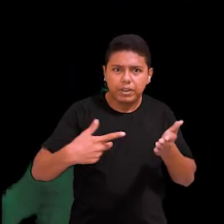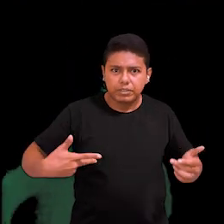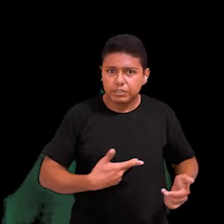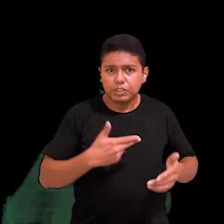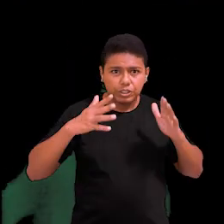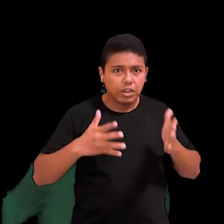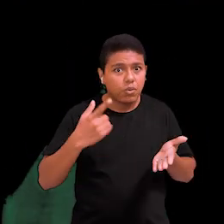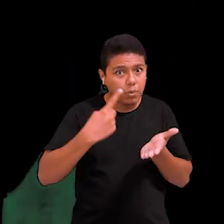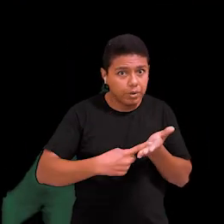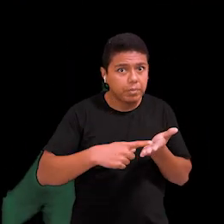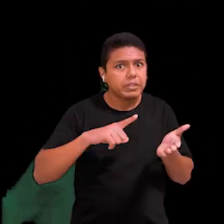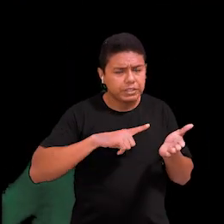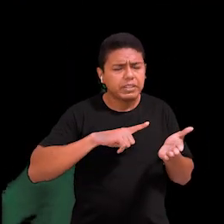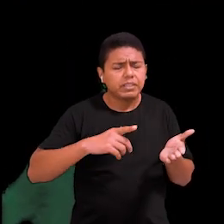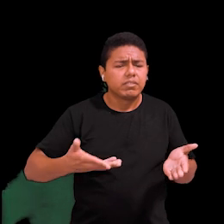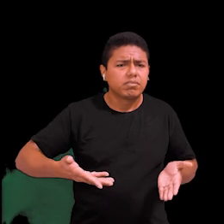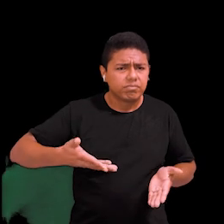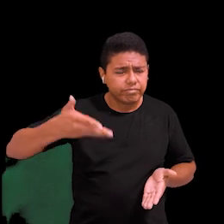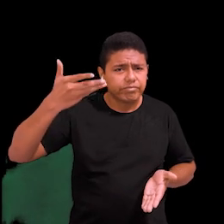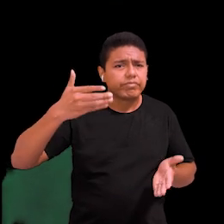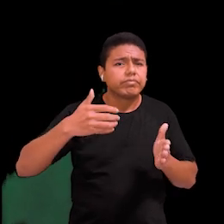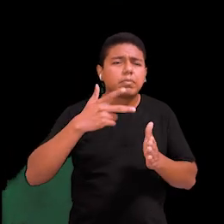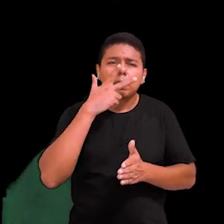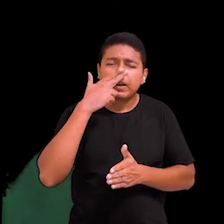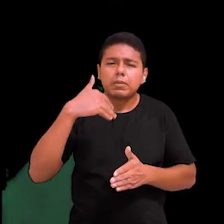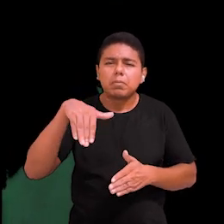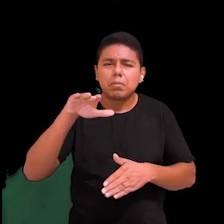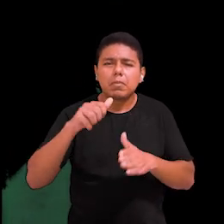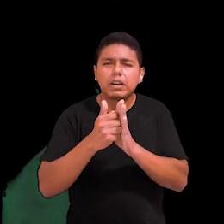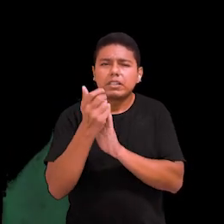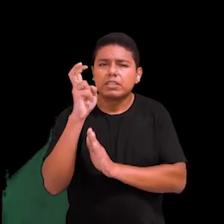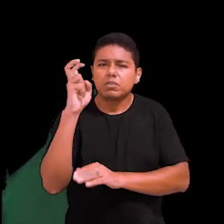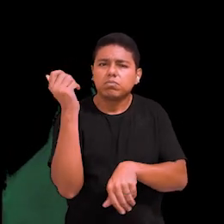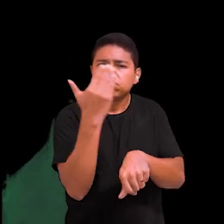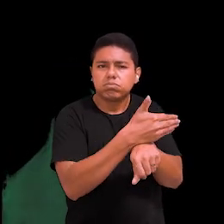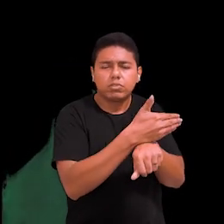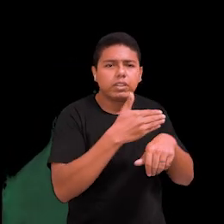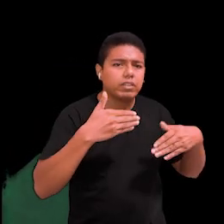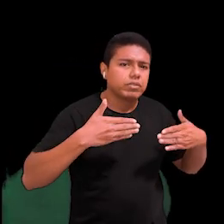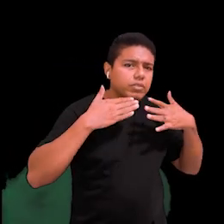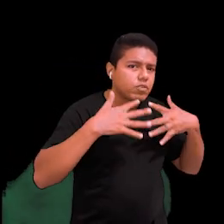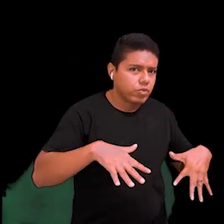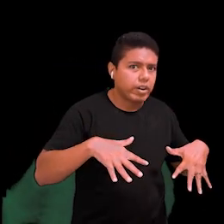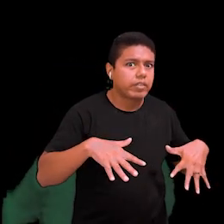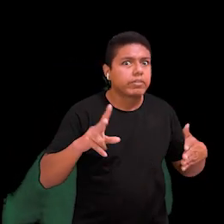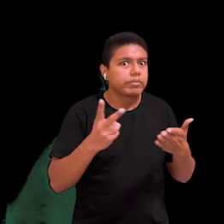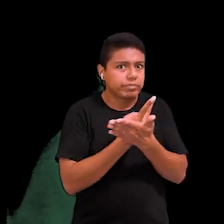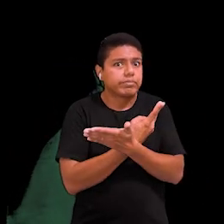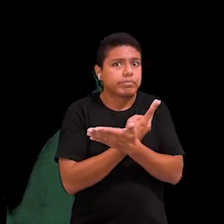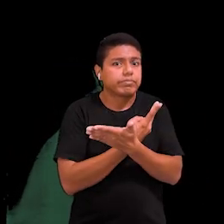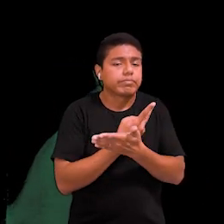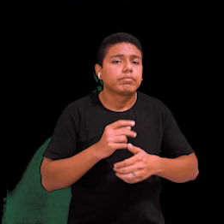foram programadas eletivamente, a gente ainda tem uma prevalência bem mais alta, até 5 vezes mais que no parto